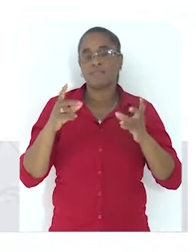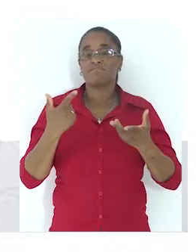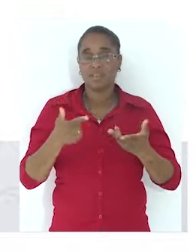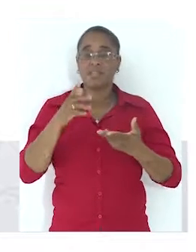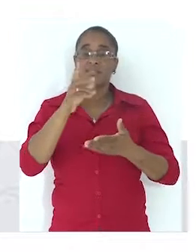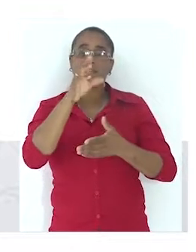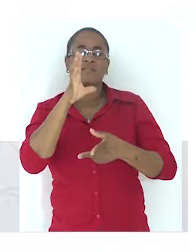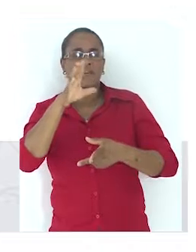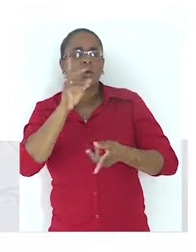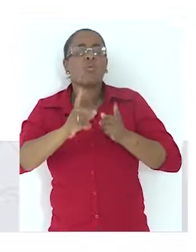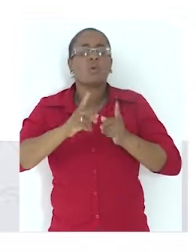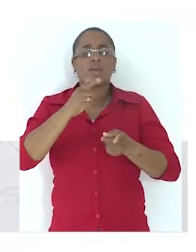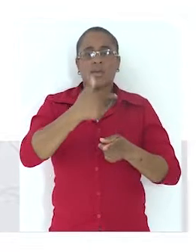tema.